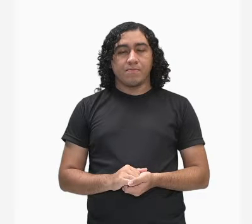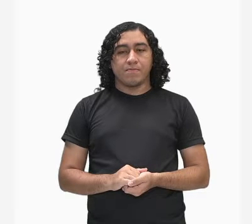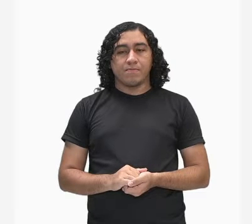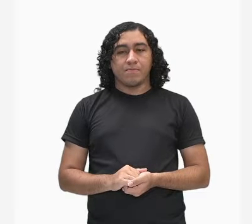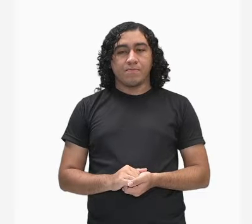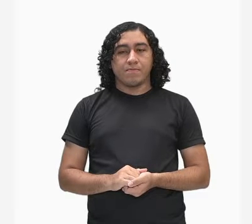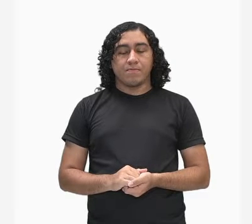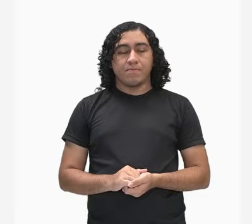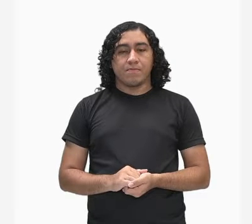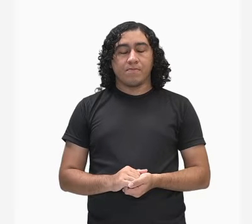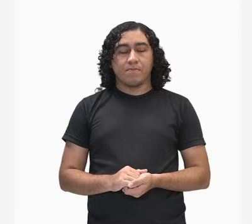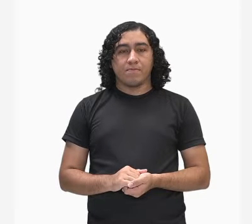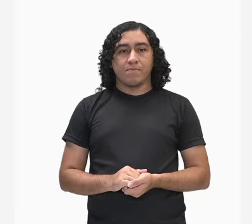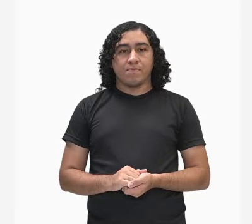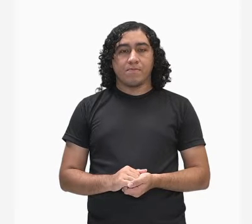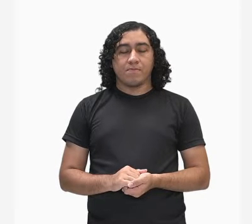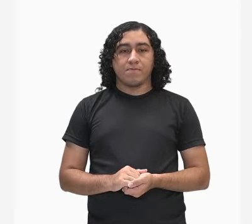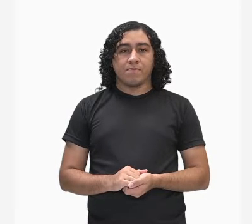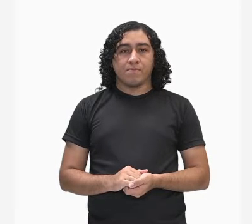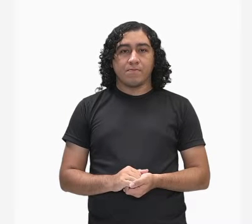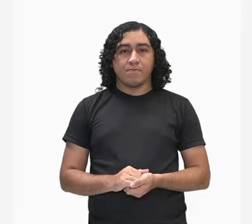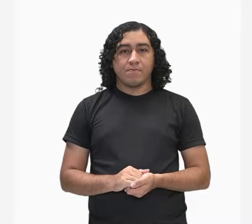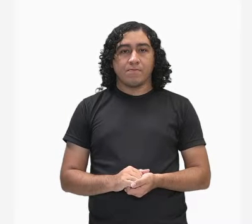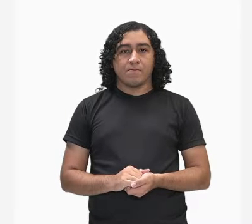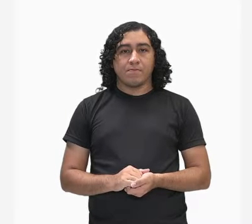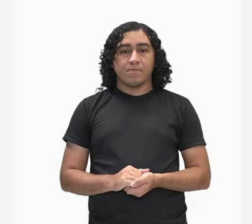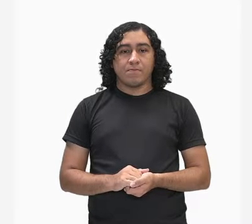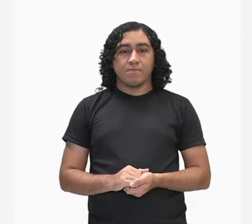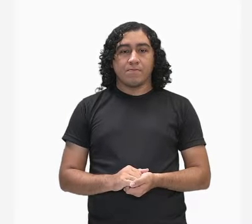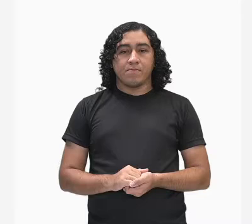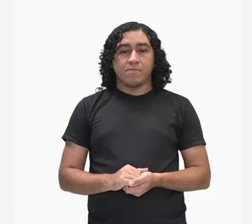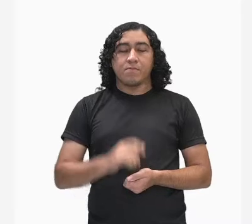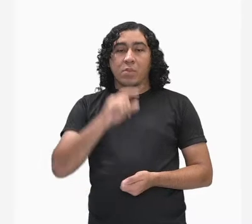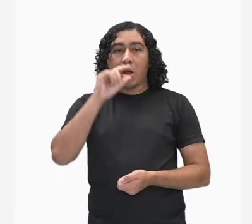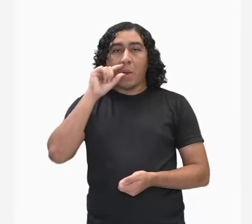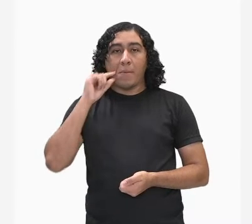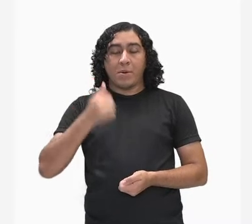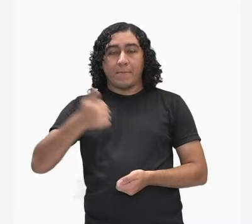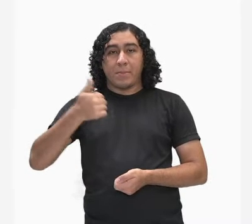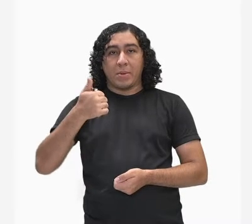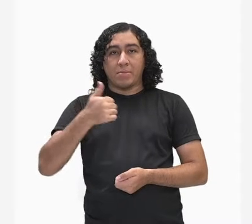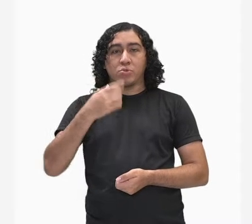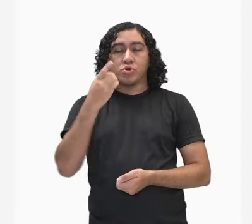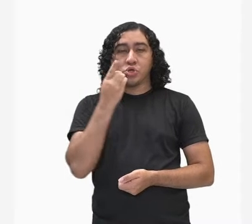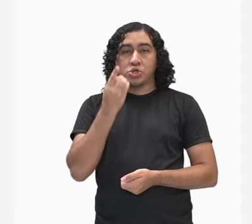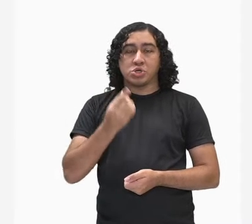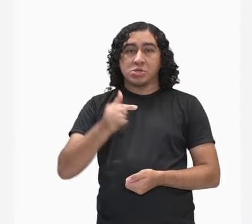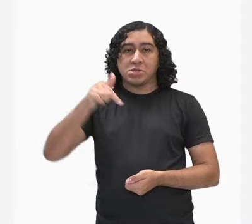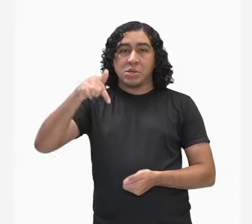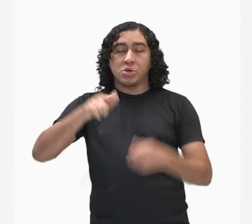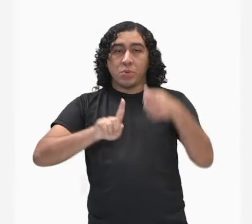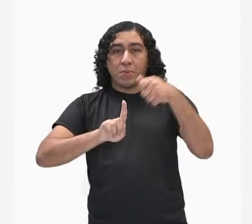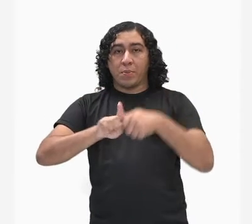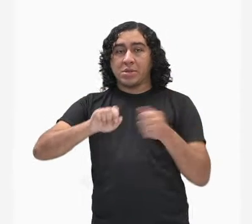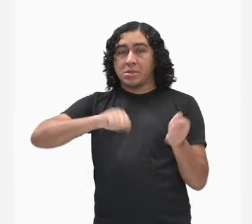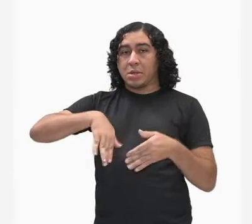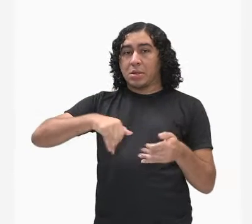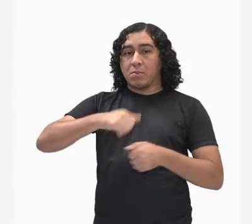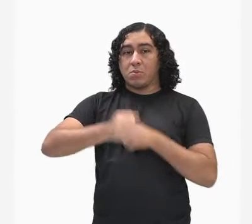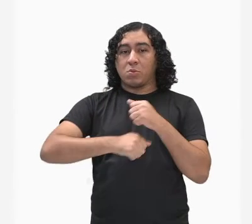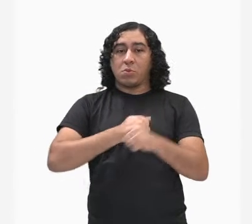E Dom Pedro I, no dia 7 de setembro de